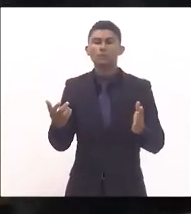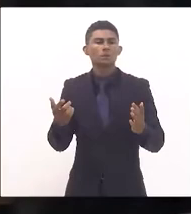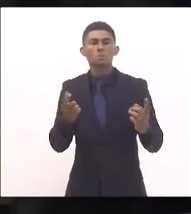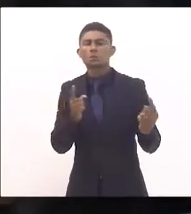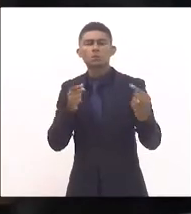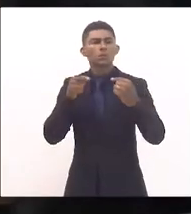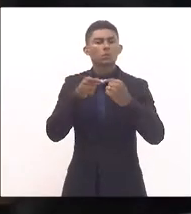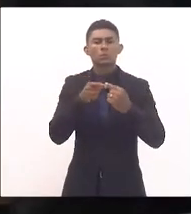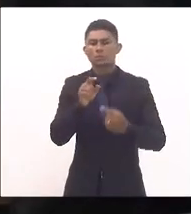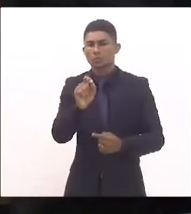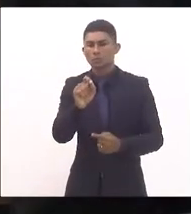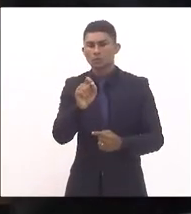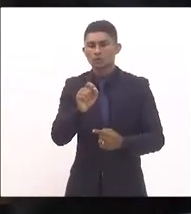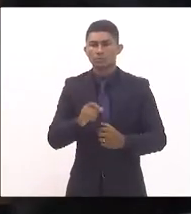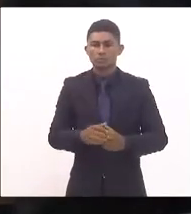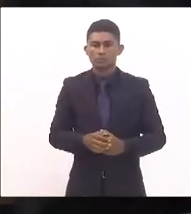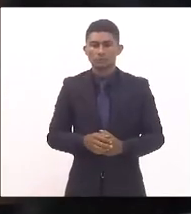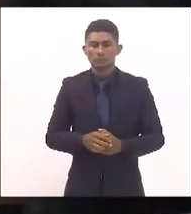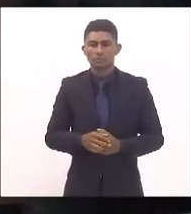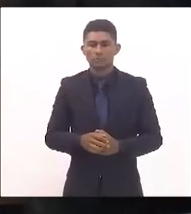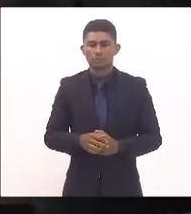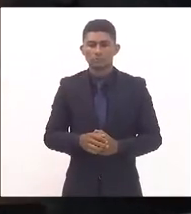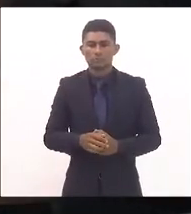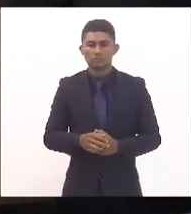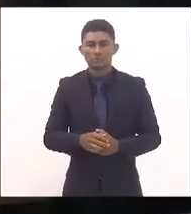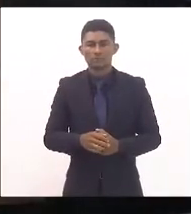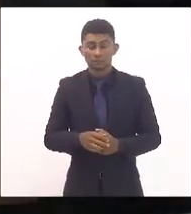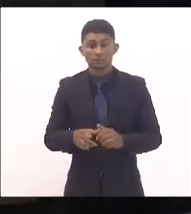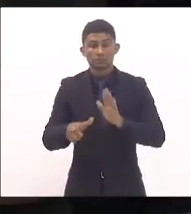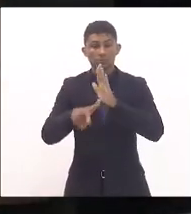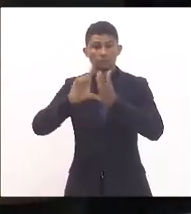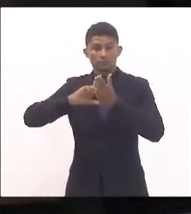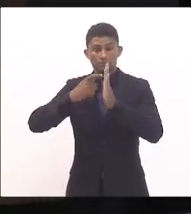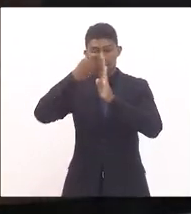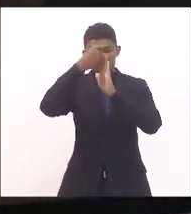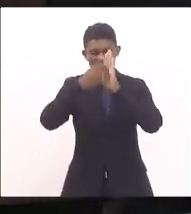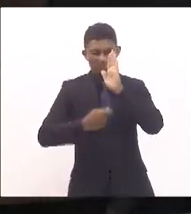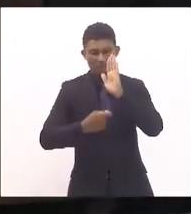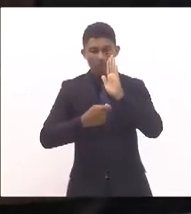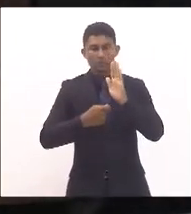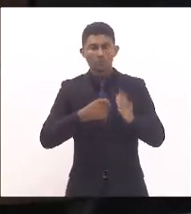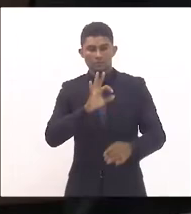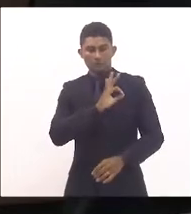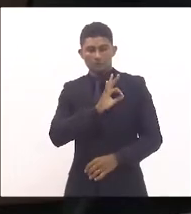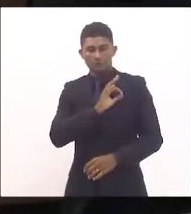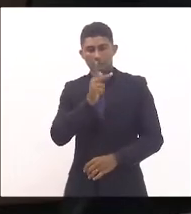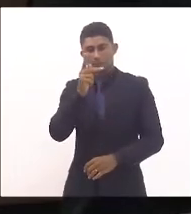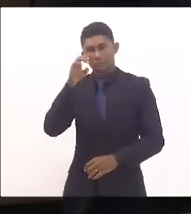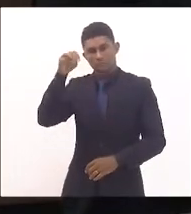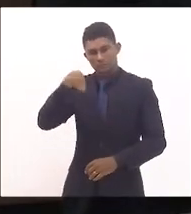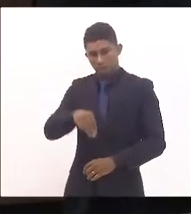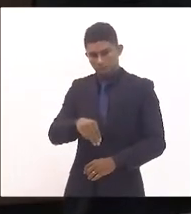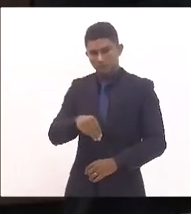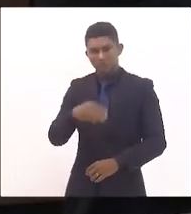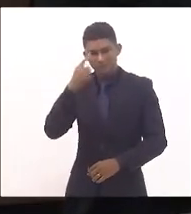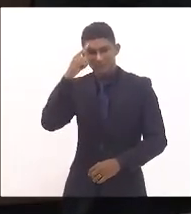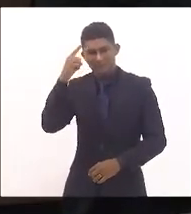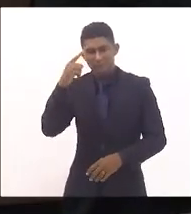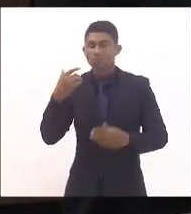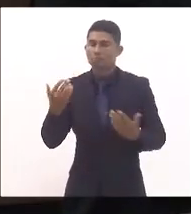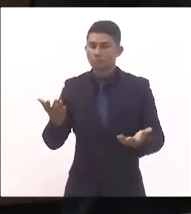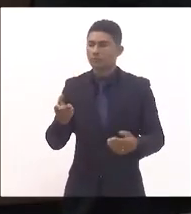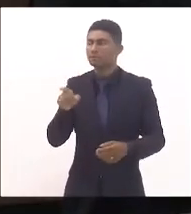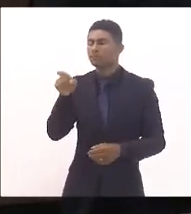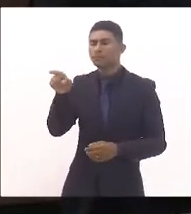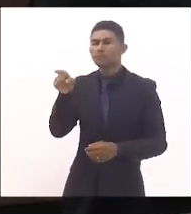ao que nós, a um texto que fizemos para a PM. Eu tenho, disse o deputado Carlos